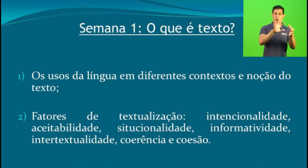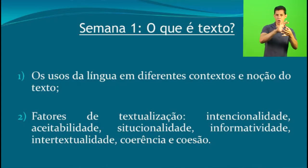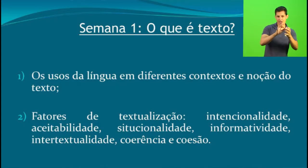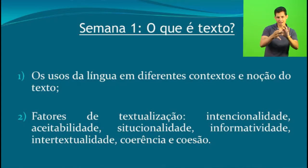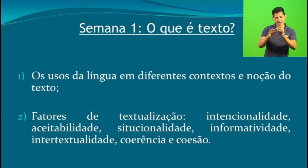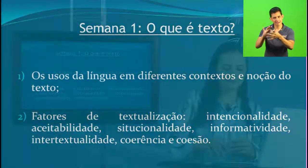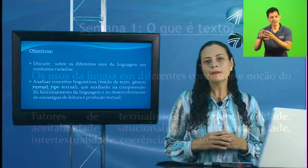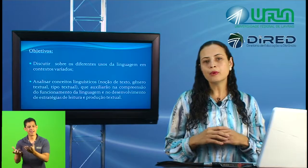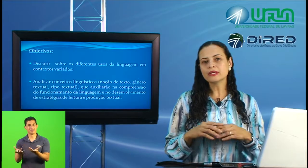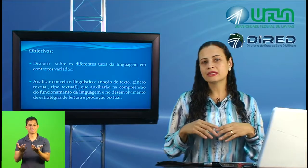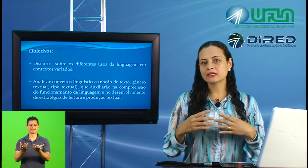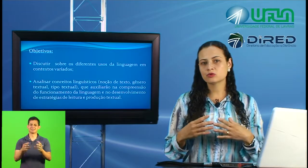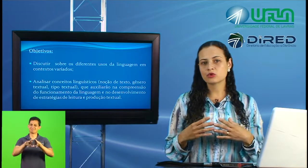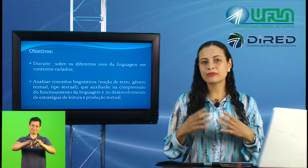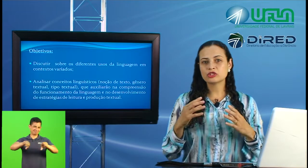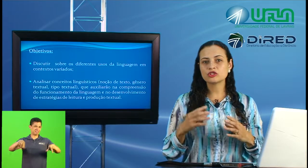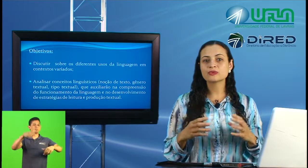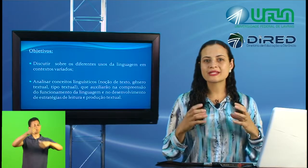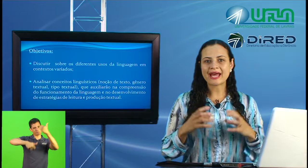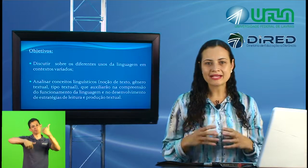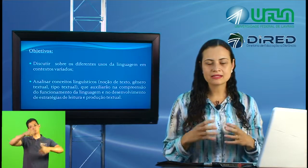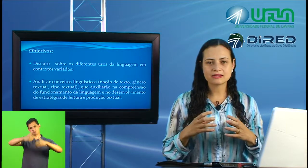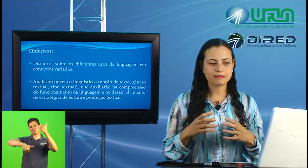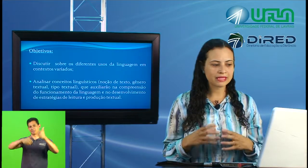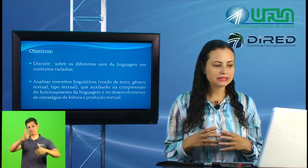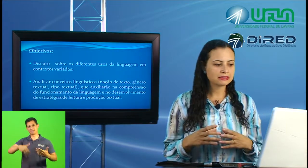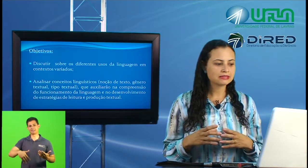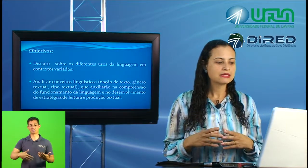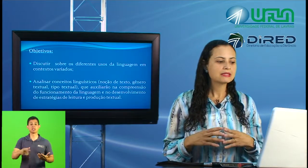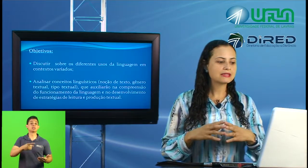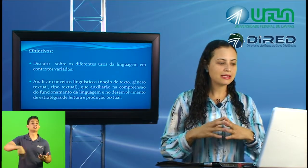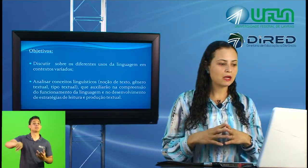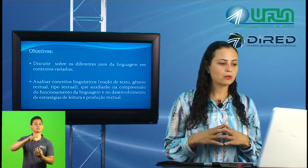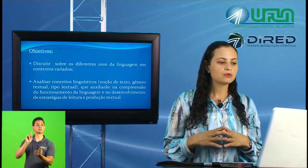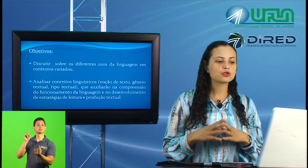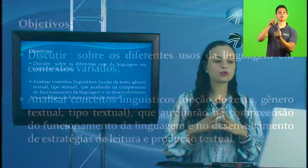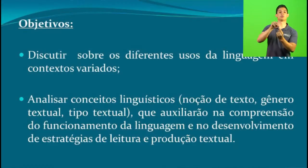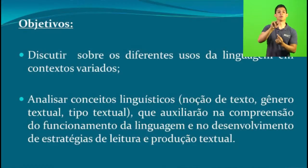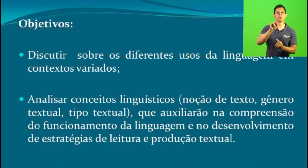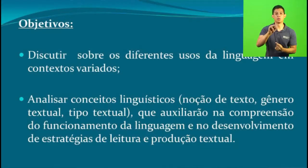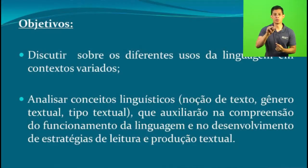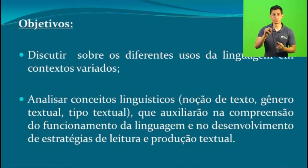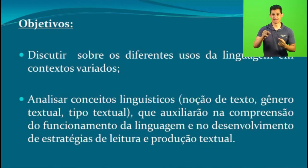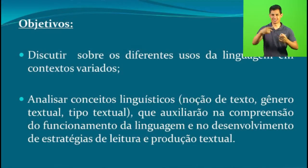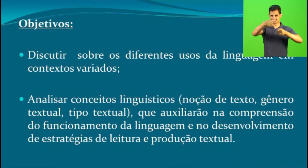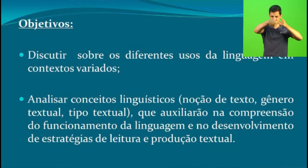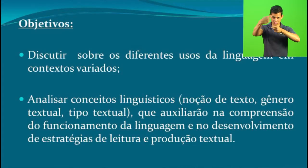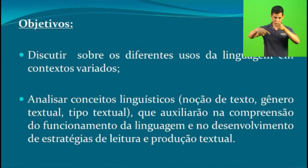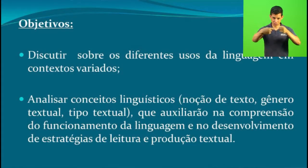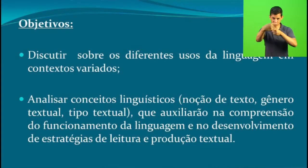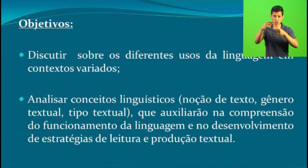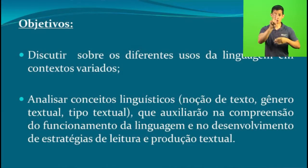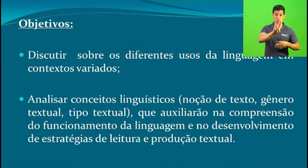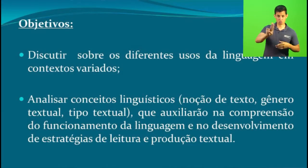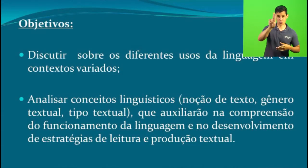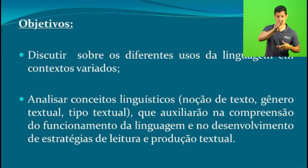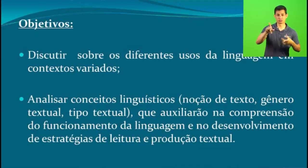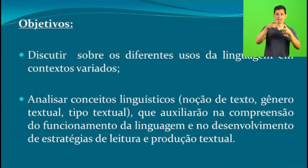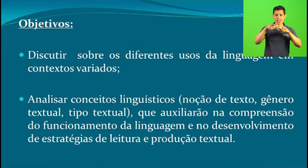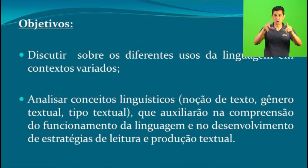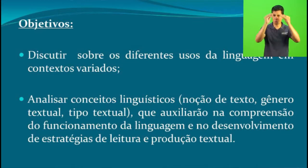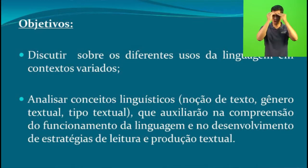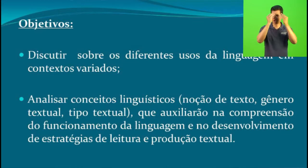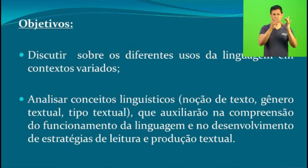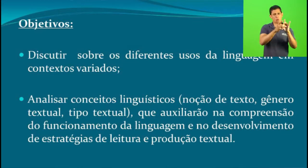coesão. Portanto, os objetivos dessa semana serão discutir sobre os diferentes usos de linguagem